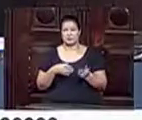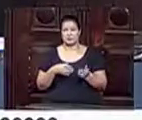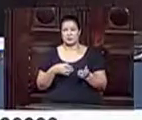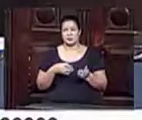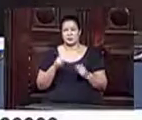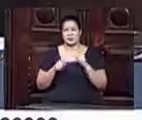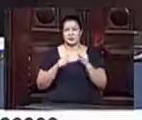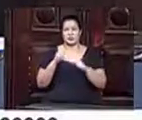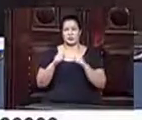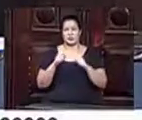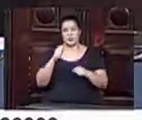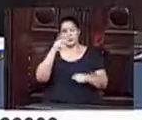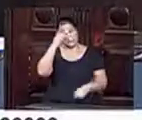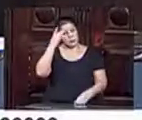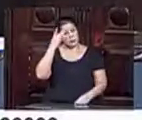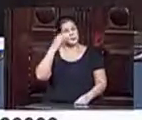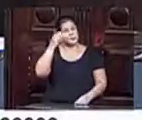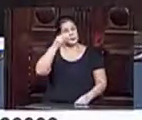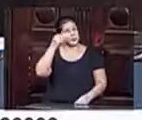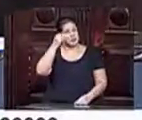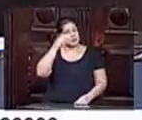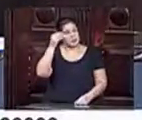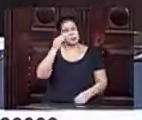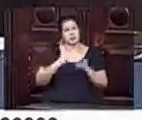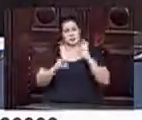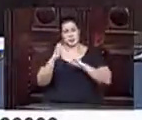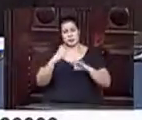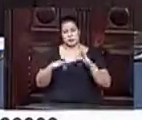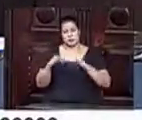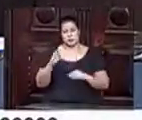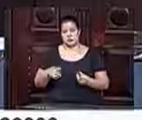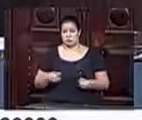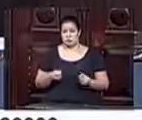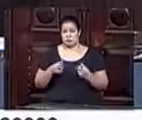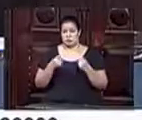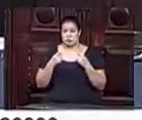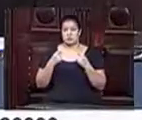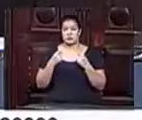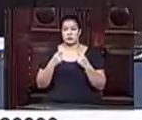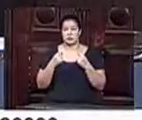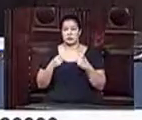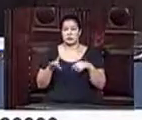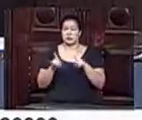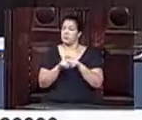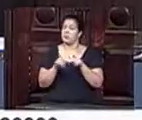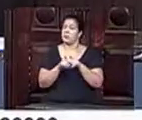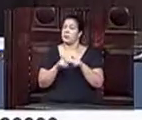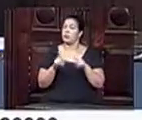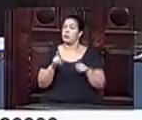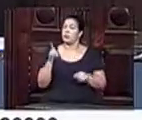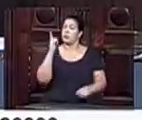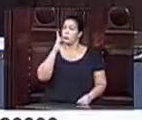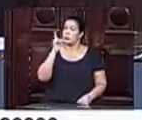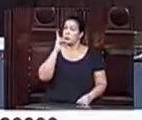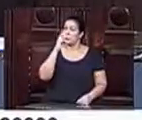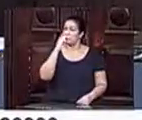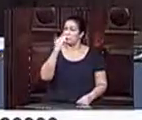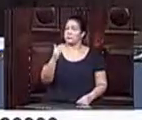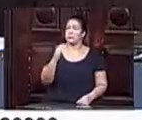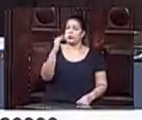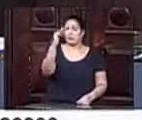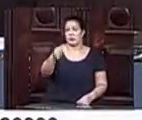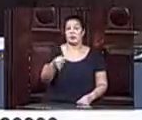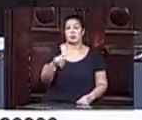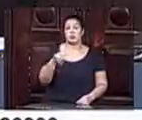que têm experiência no tratamento com câncer, e com uma discussão da frente